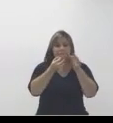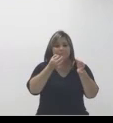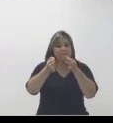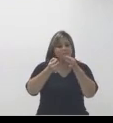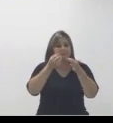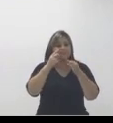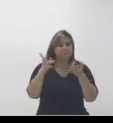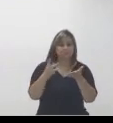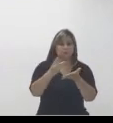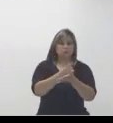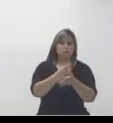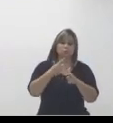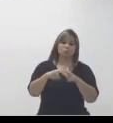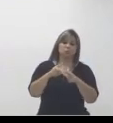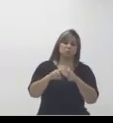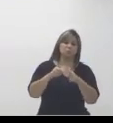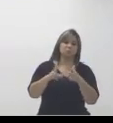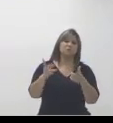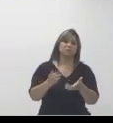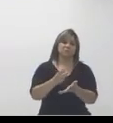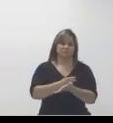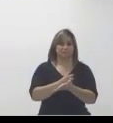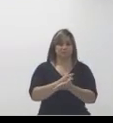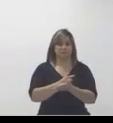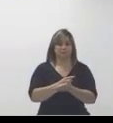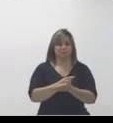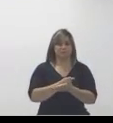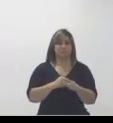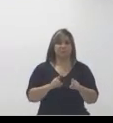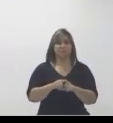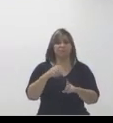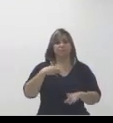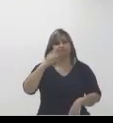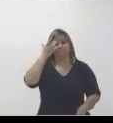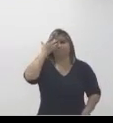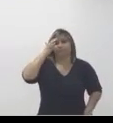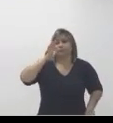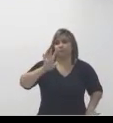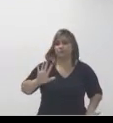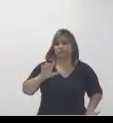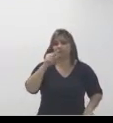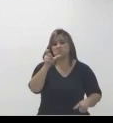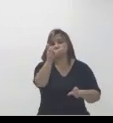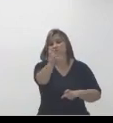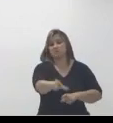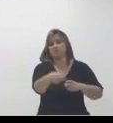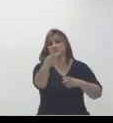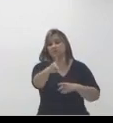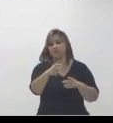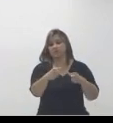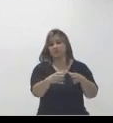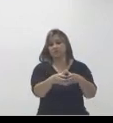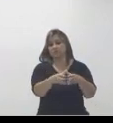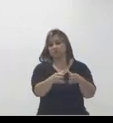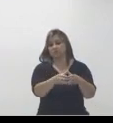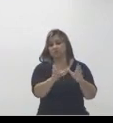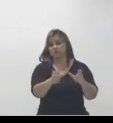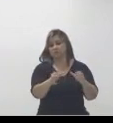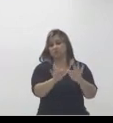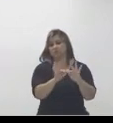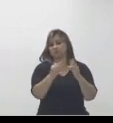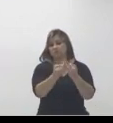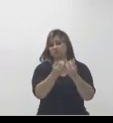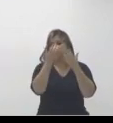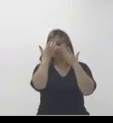diversidade de situações eu não evidentemente que eu não sei qual é a sua realidade como está essa dinâmica dentro da sua